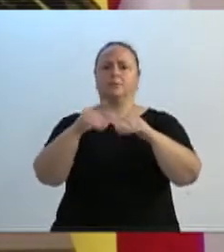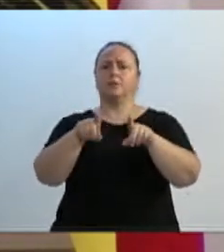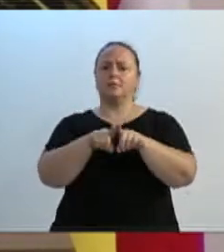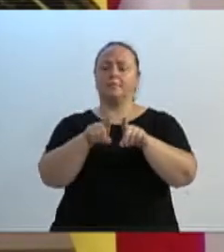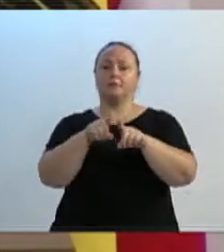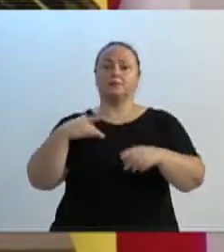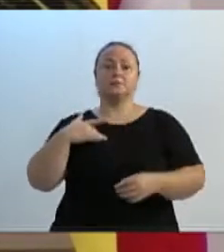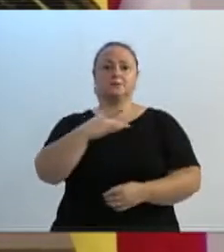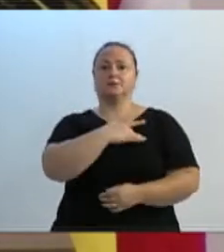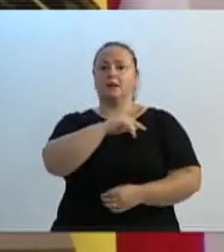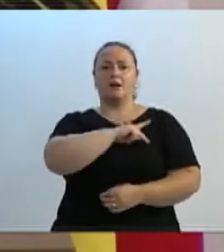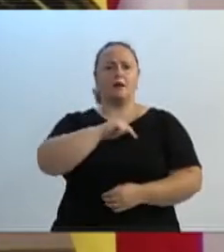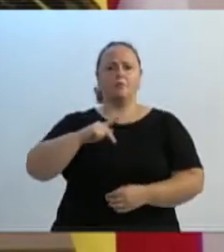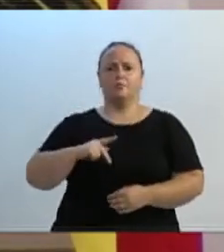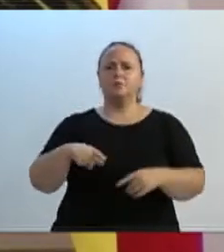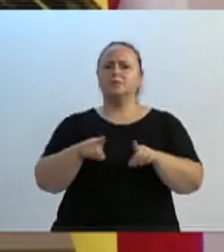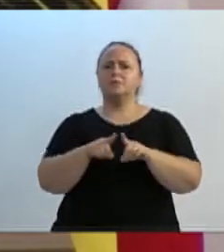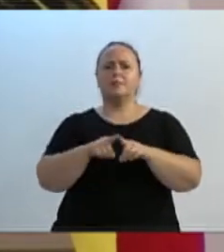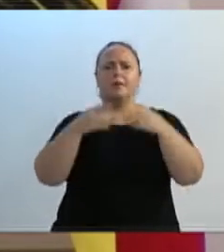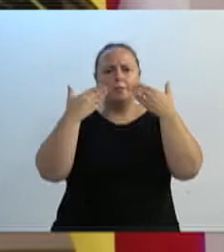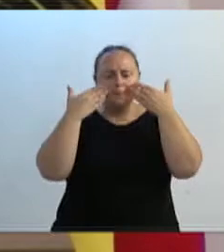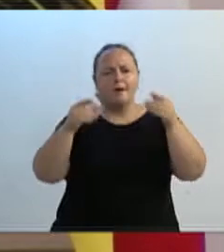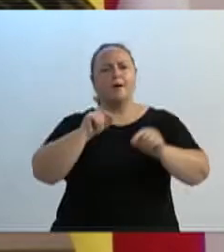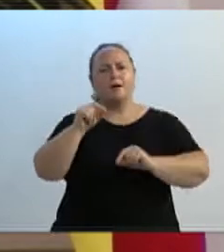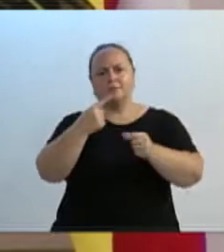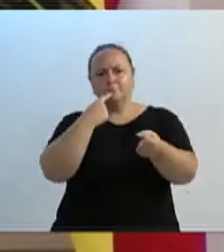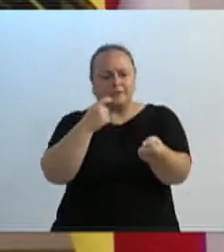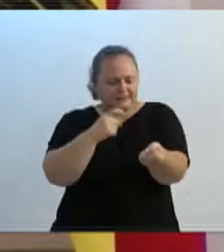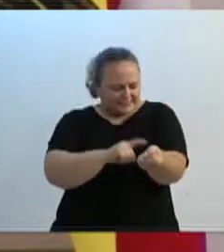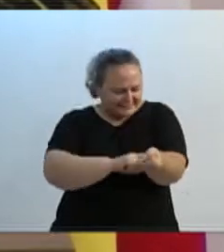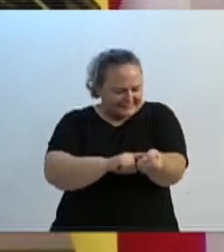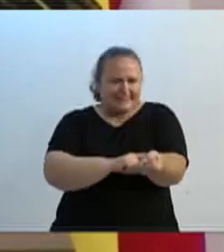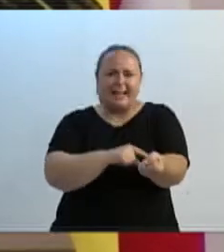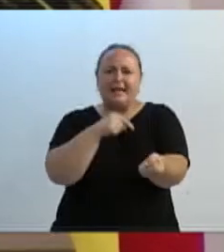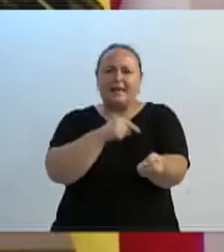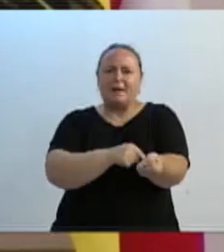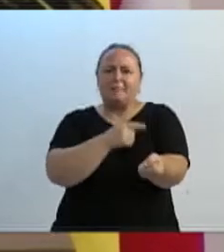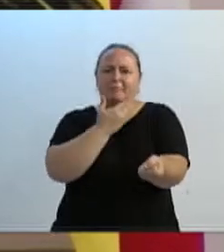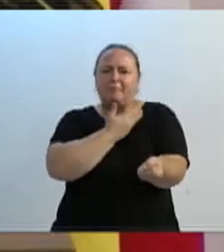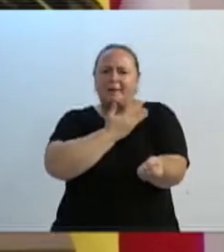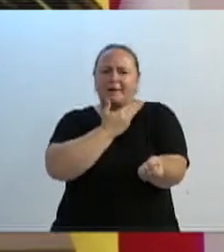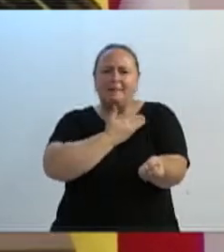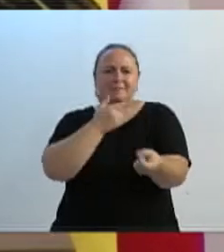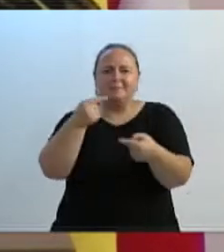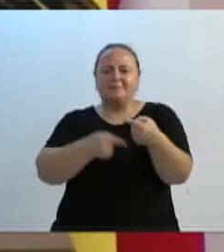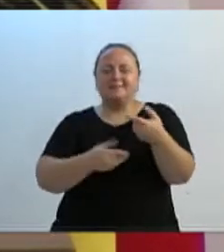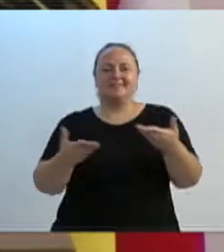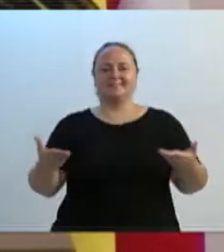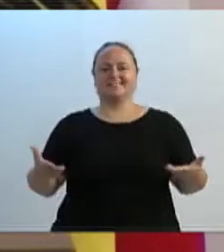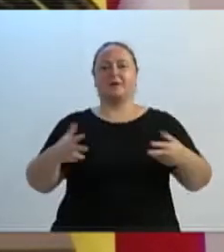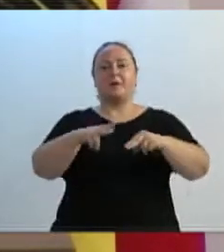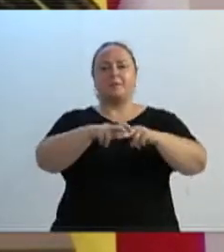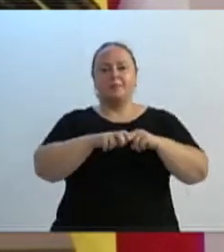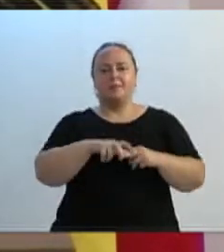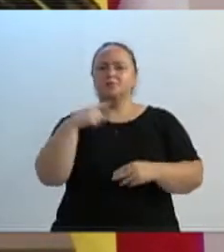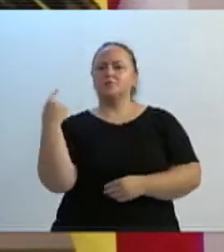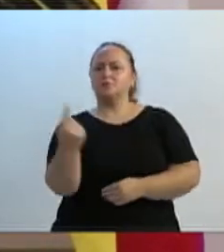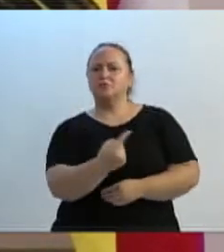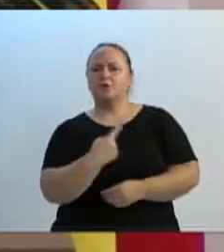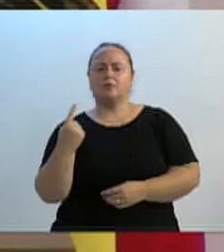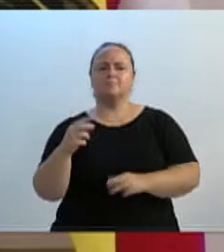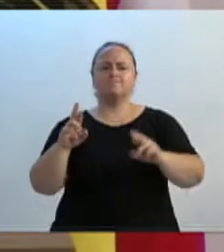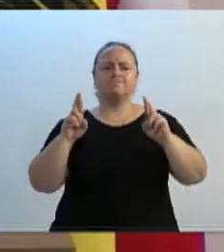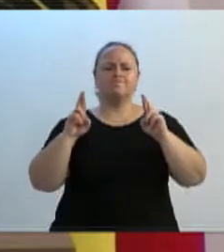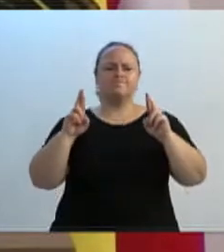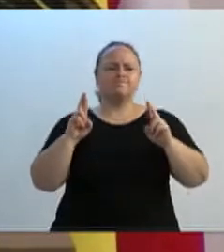sobretudo, de mostrar que o sangue, né, não existe a questão do preconceito. Então a gente torce e fazemos coro, sobretudo, e estou acompanhando com um